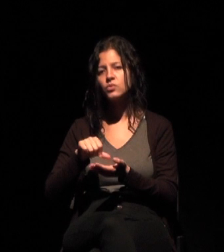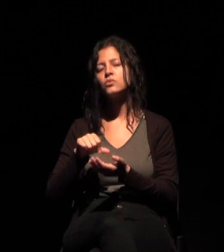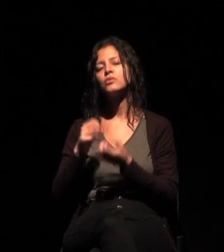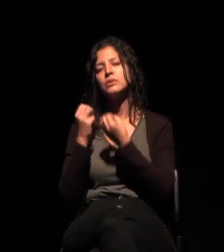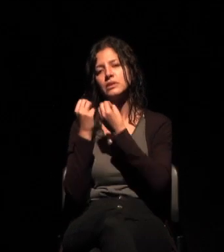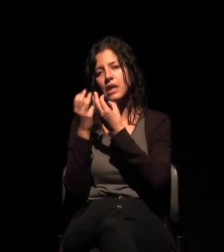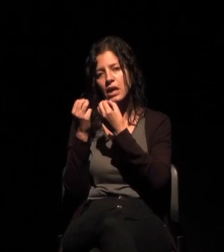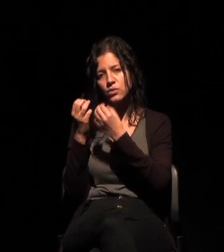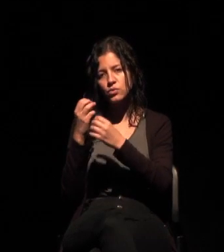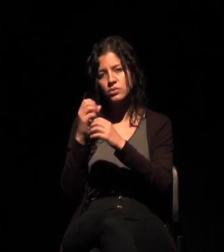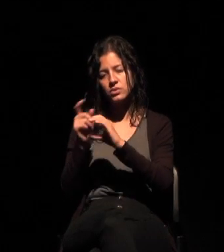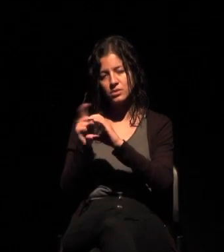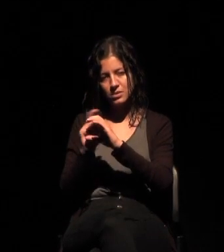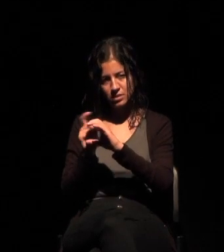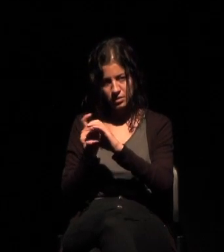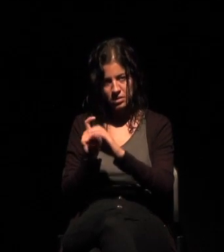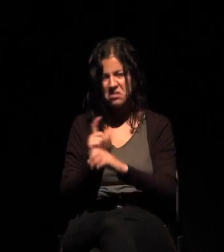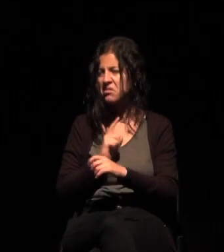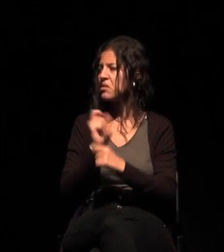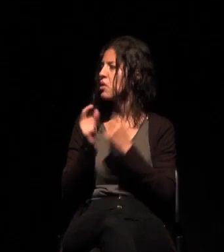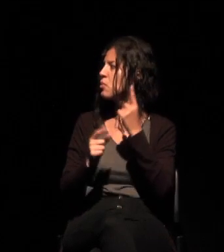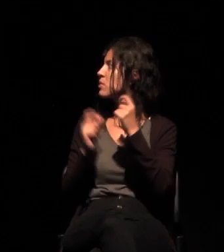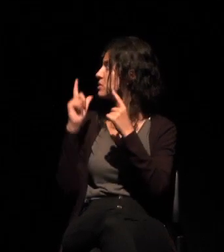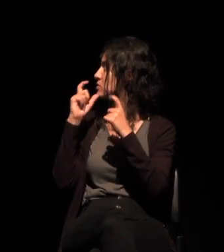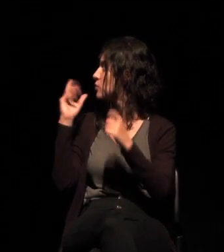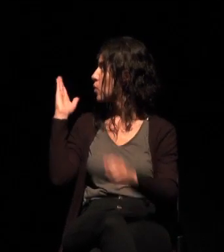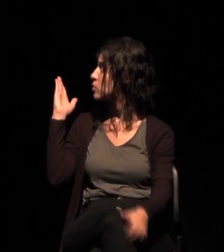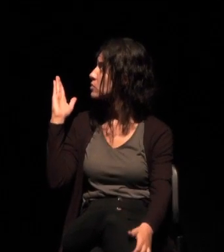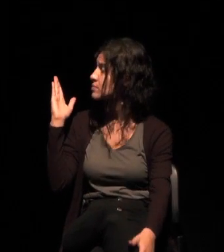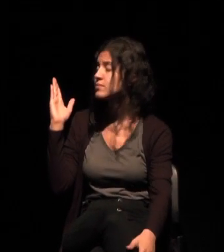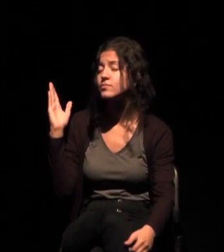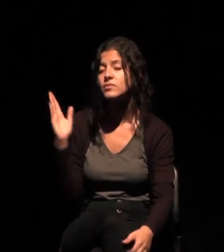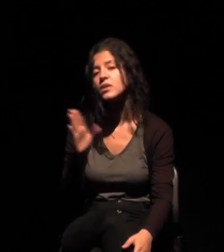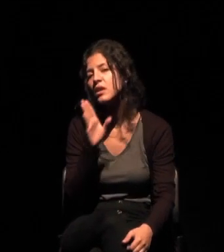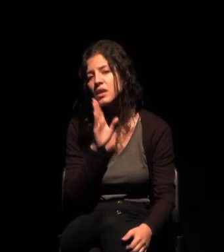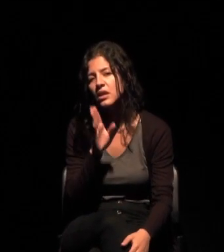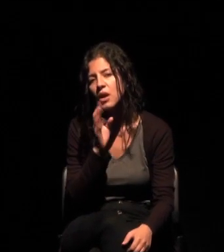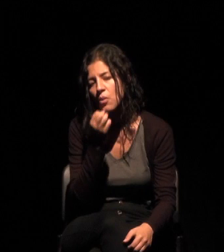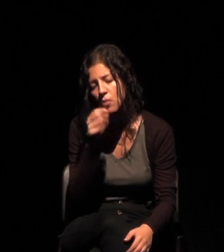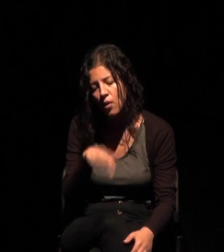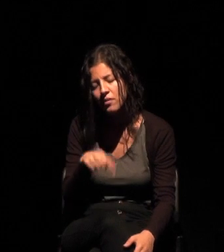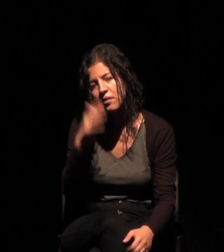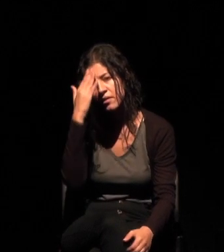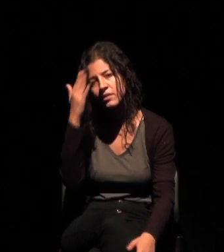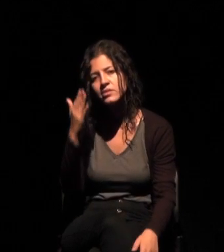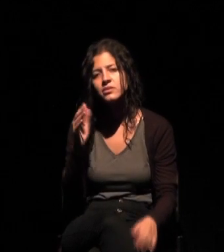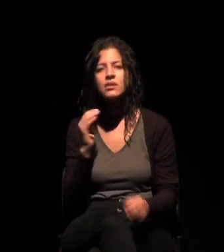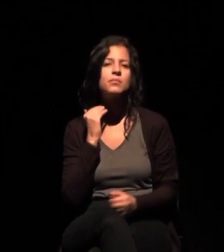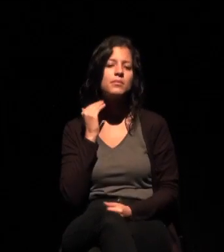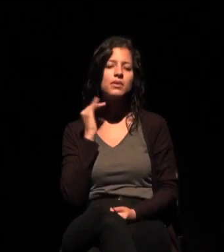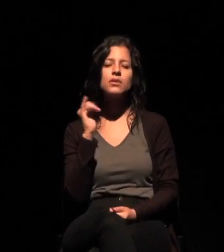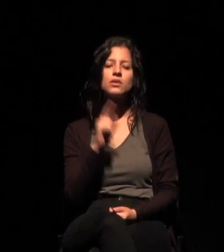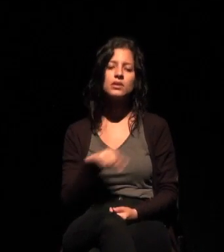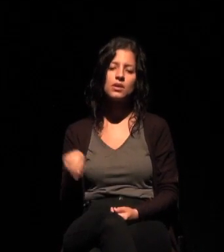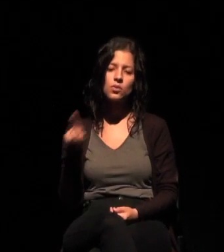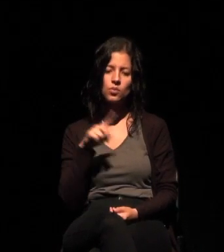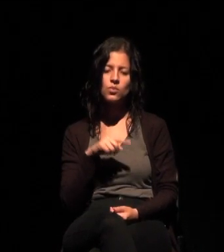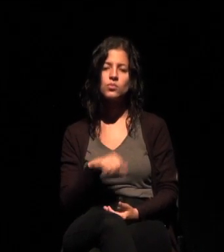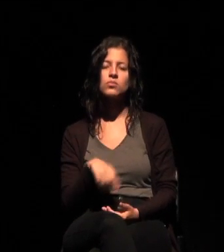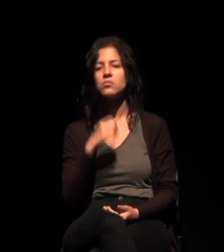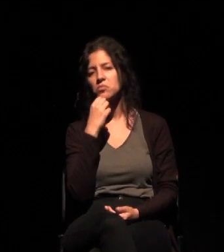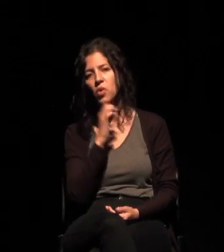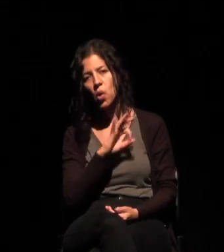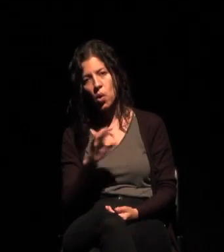tem algumas fotos aí deles eu acho que é um bom lugar pra agradecer o itaú certo realmente mão um